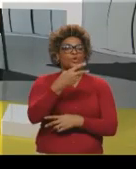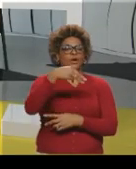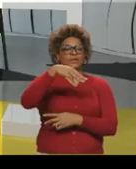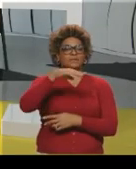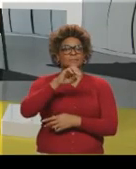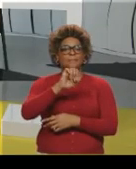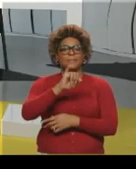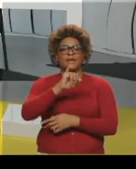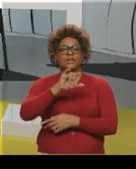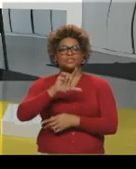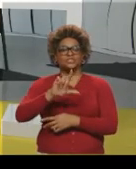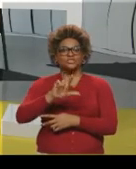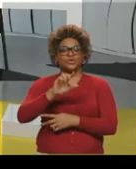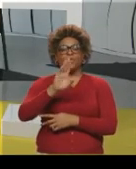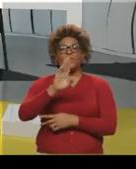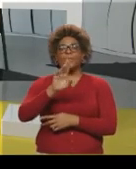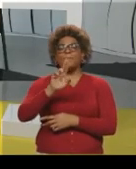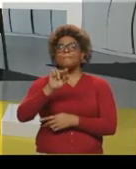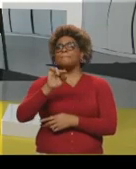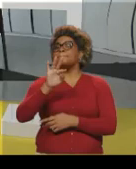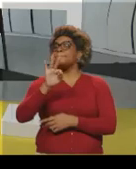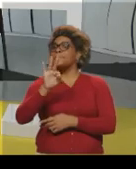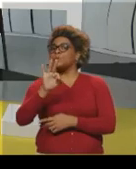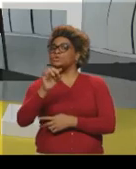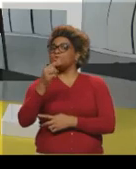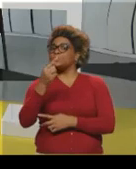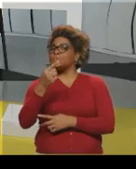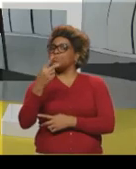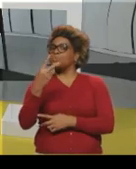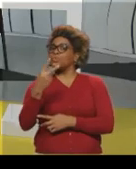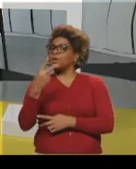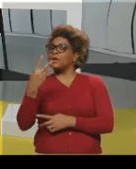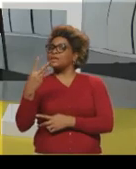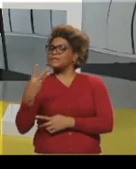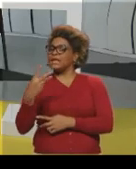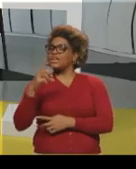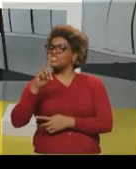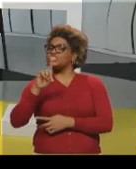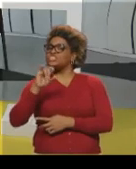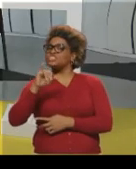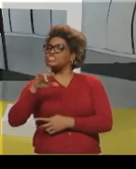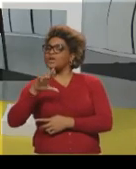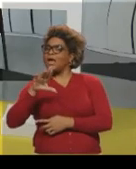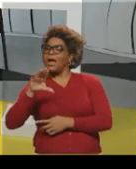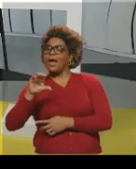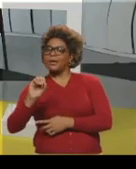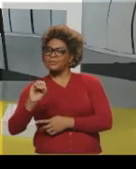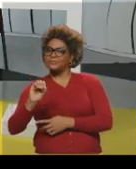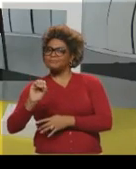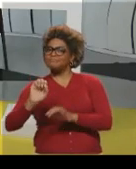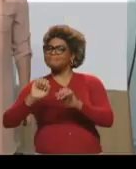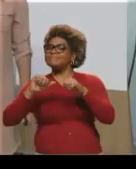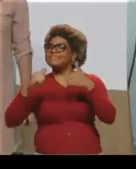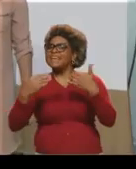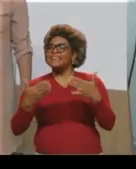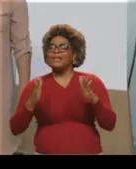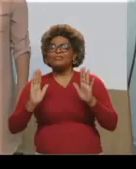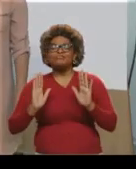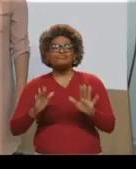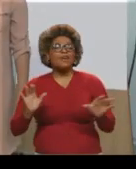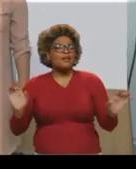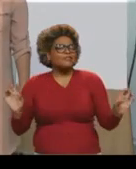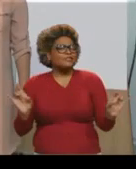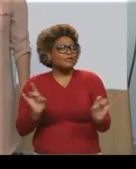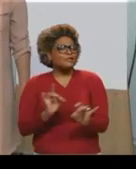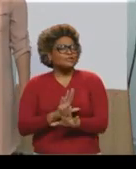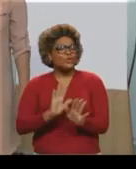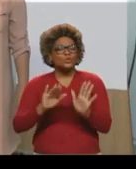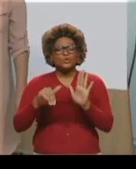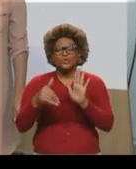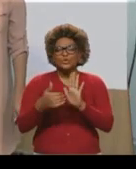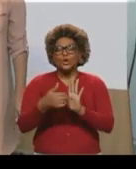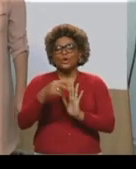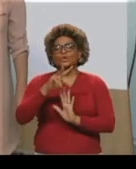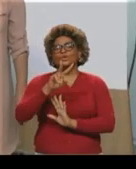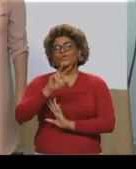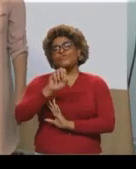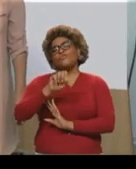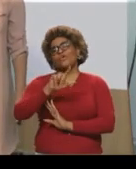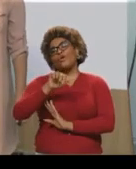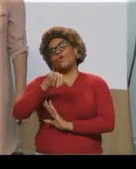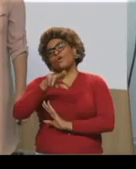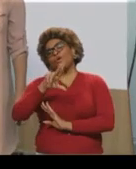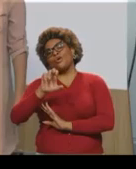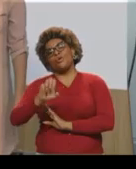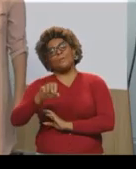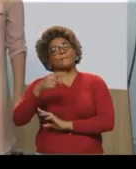2-metil-but-1,2,3-dieno. Gente, com isso, nós finalizamos, então, todo o volume 2. Quero agradecer a participação de